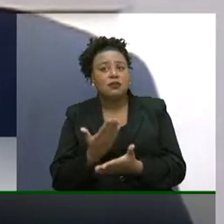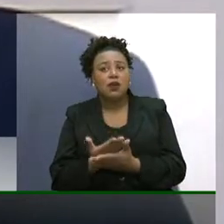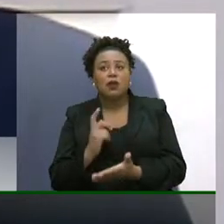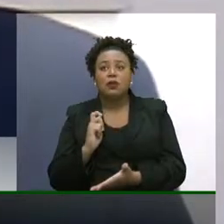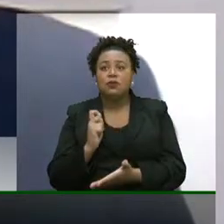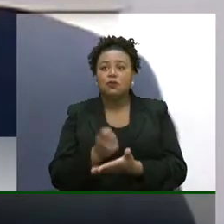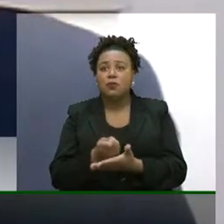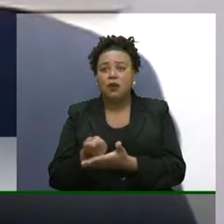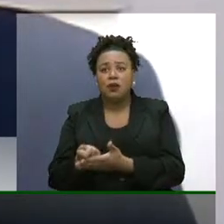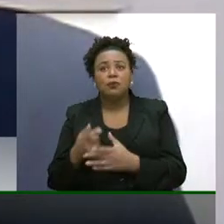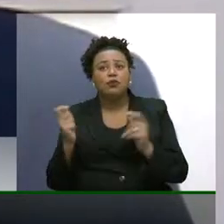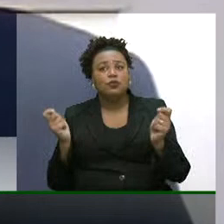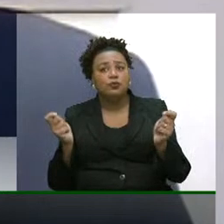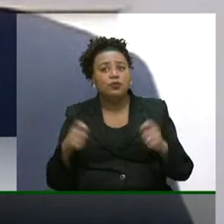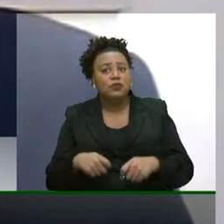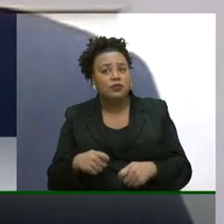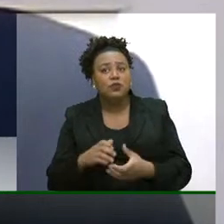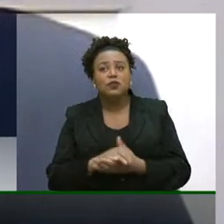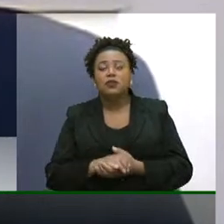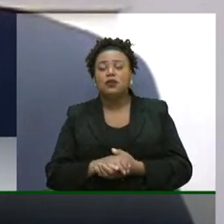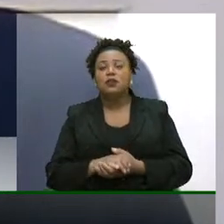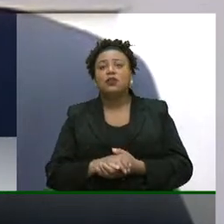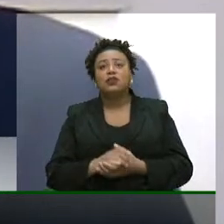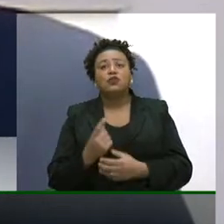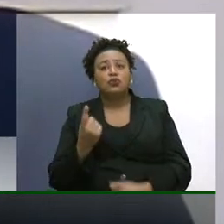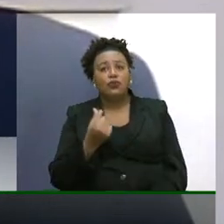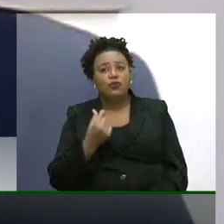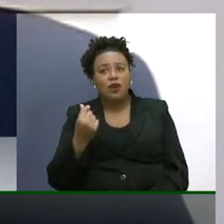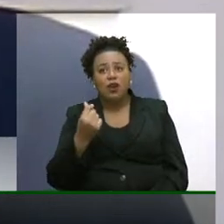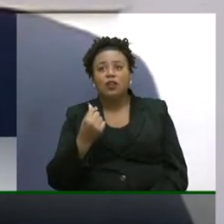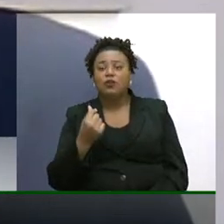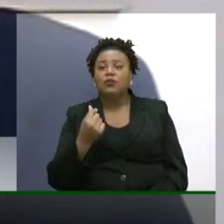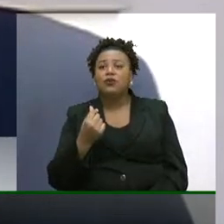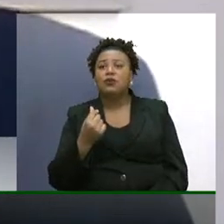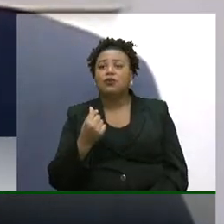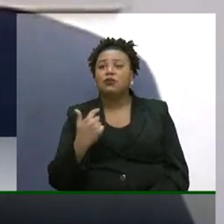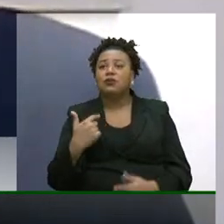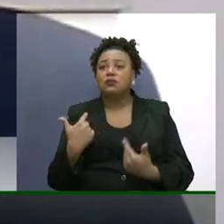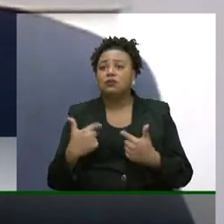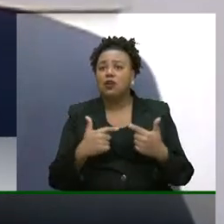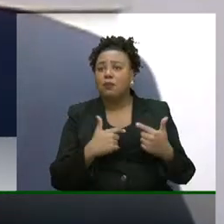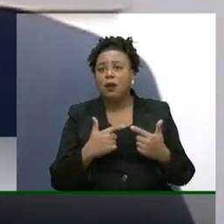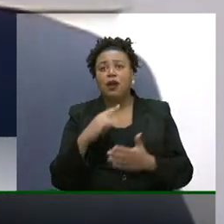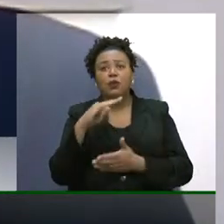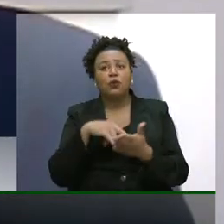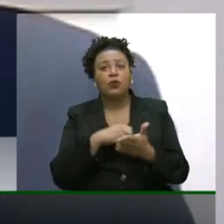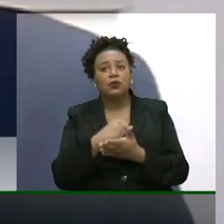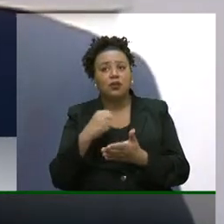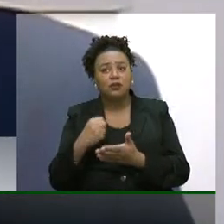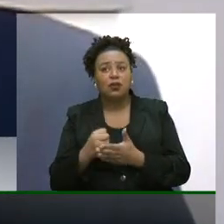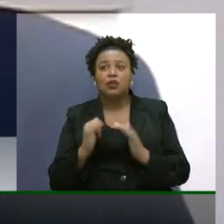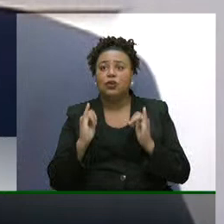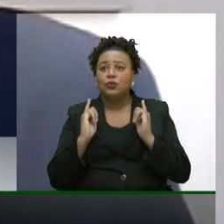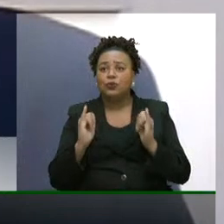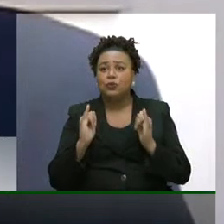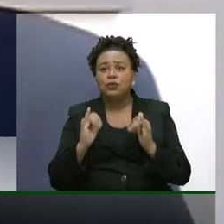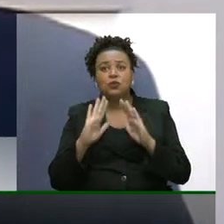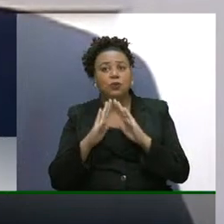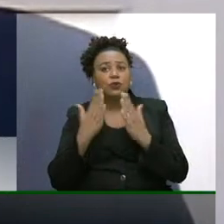pagamento possível do valor líquido da prestação de serviço contratada com transporte